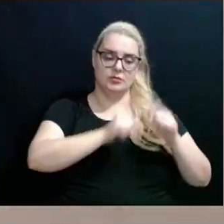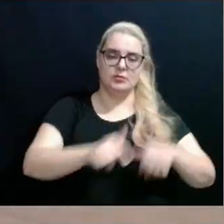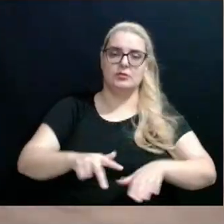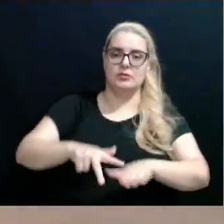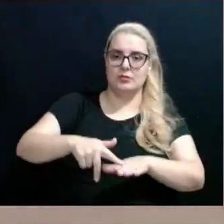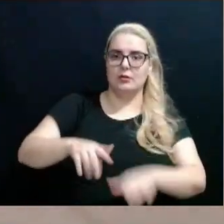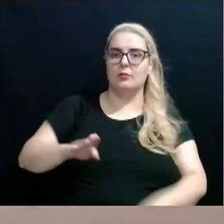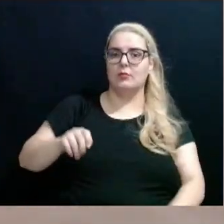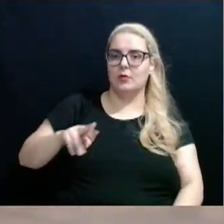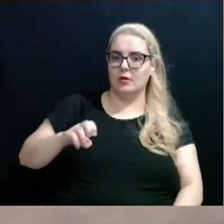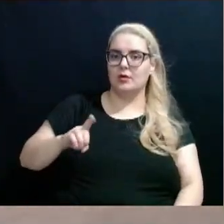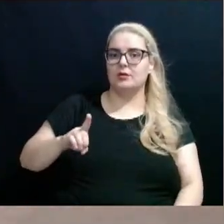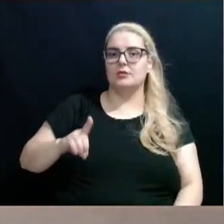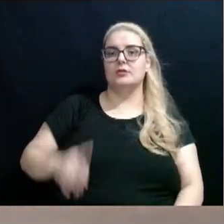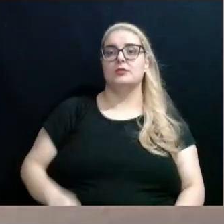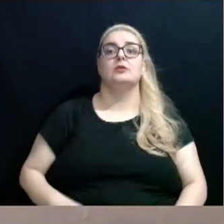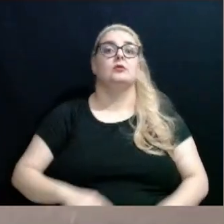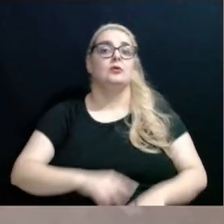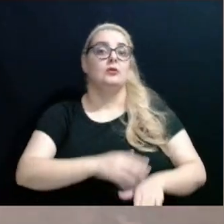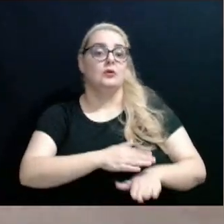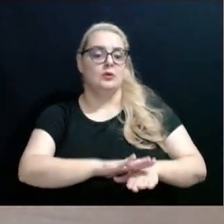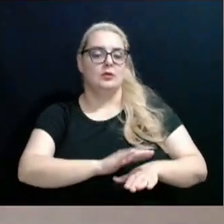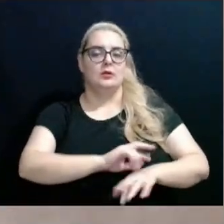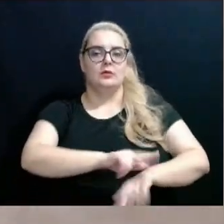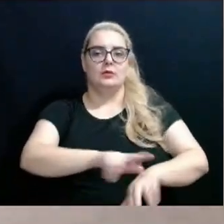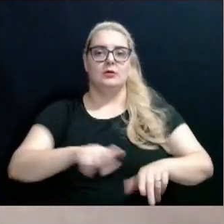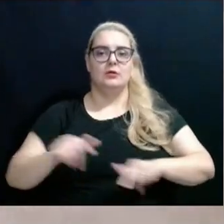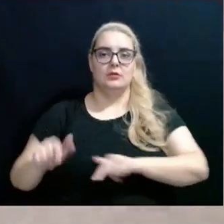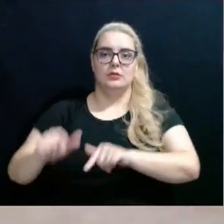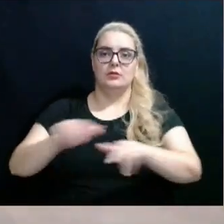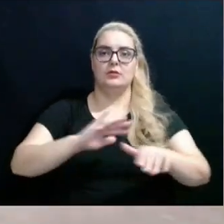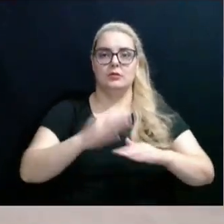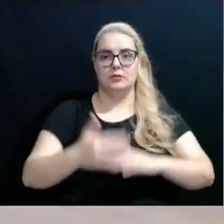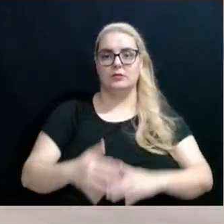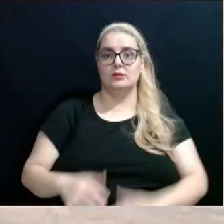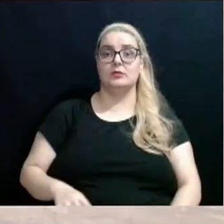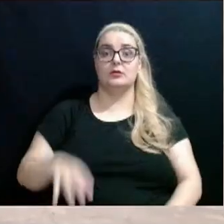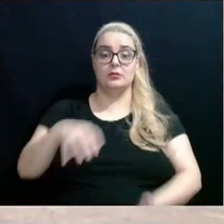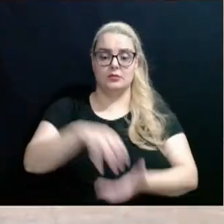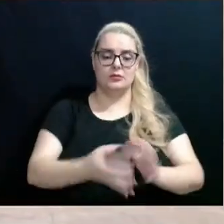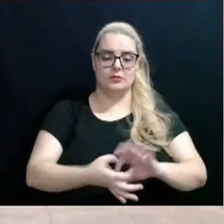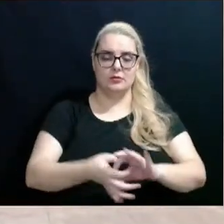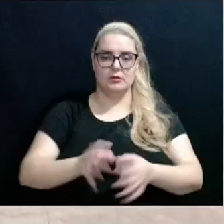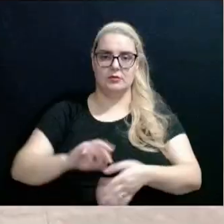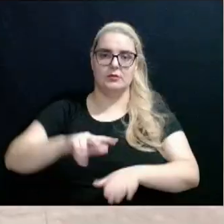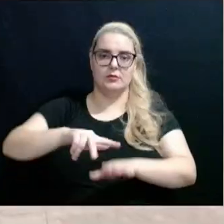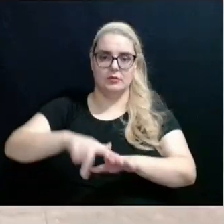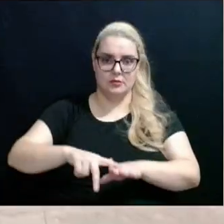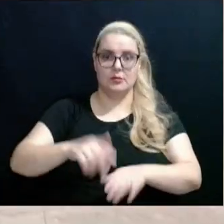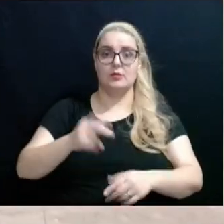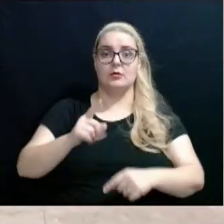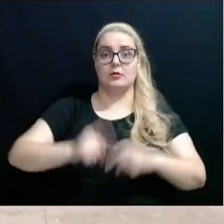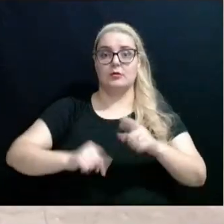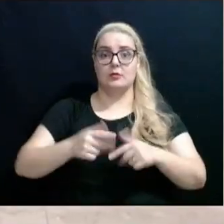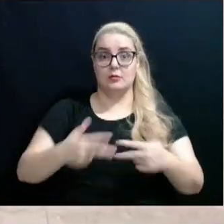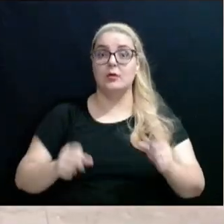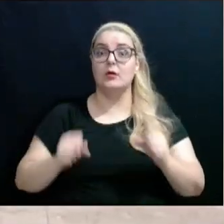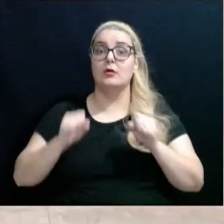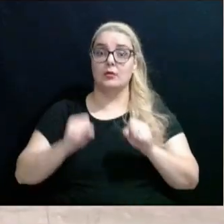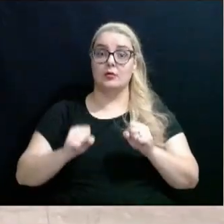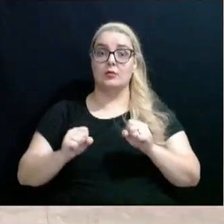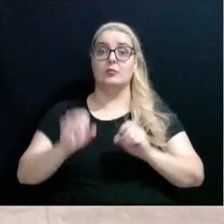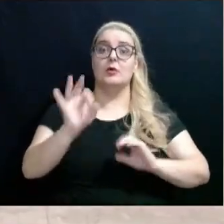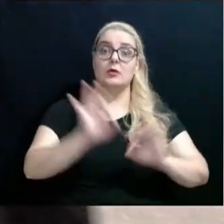com pistas em diferentes bairros e a previsão do Centro Olímpico de Skate, um equipamento que pode projetar